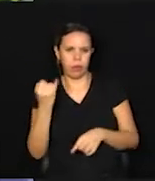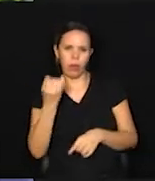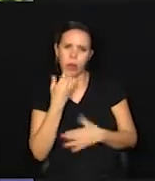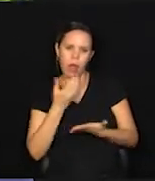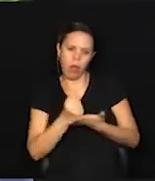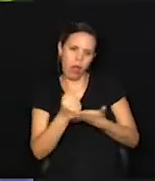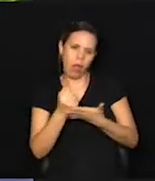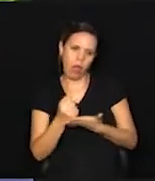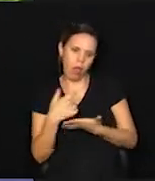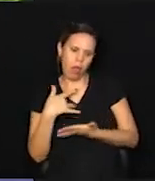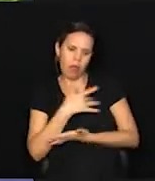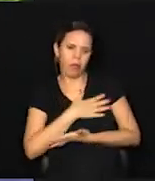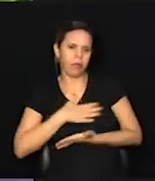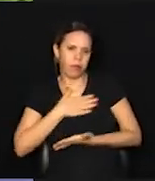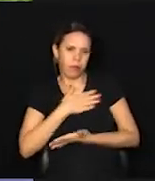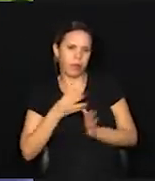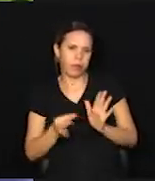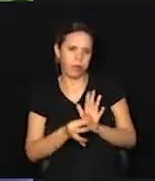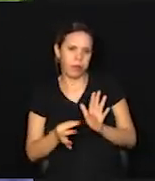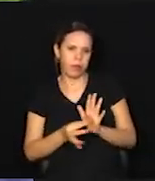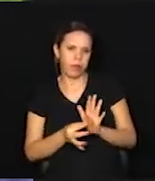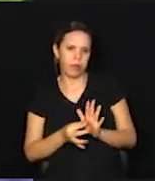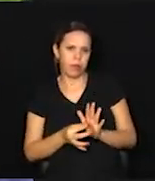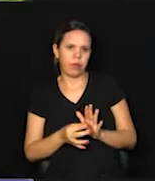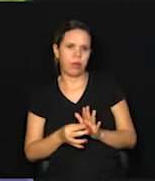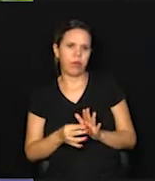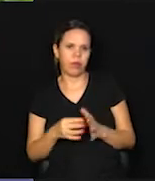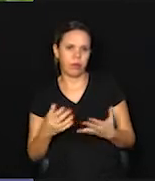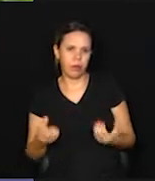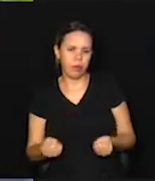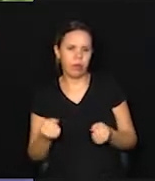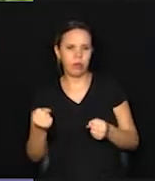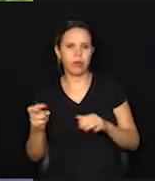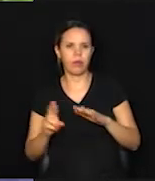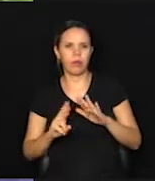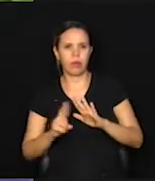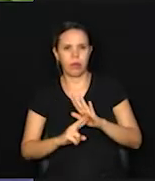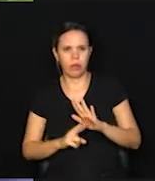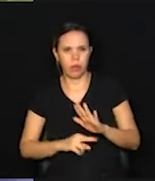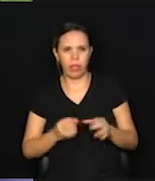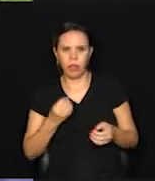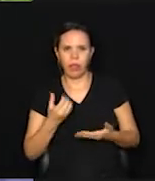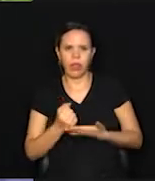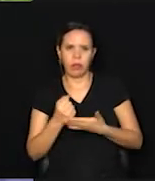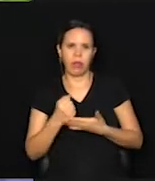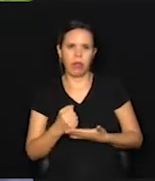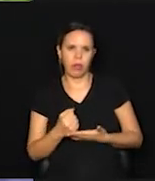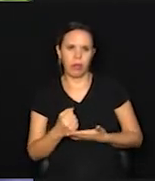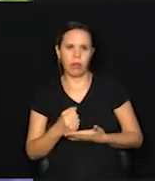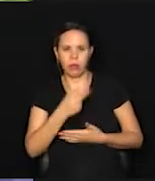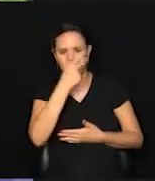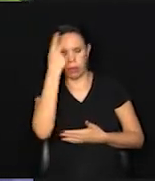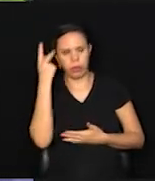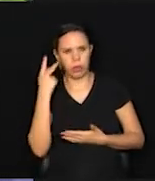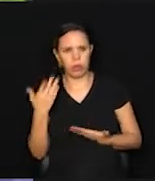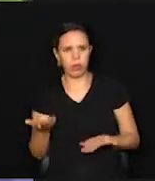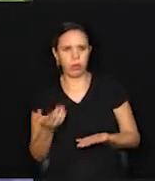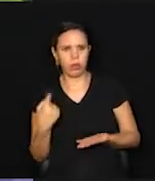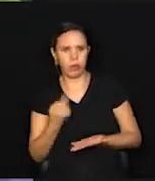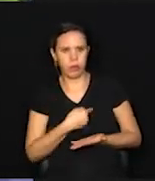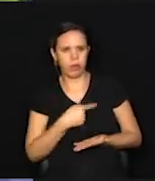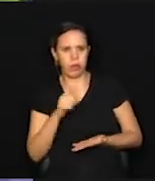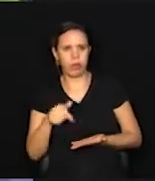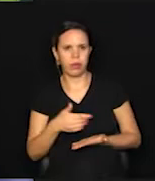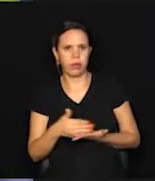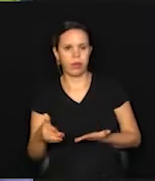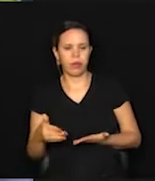quando pelo menos as evidências sugerem que, uma vez instituída aquela medida, ela vai fazer bem para um paciente. E aí, a gente, isso é um princípio que